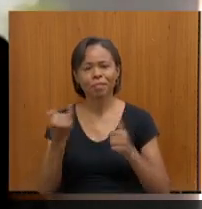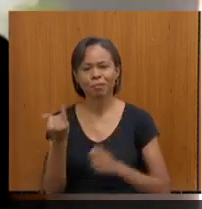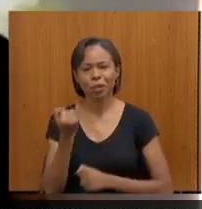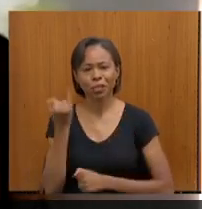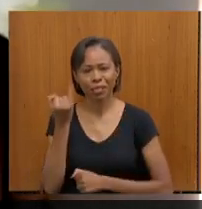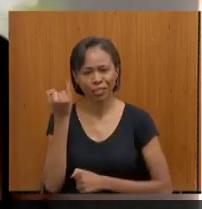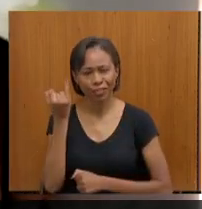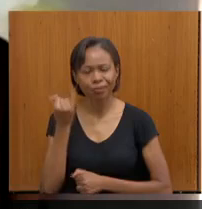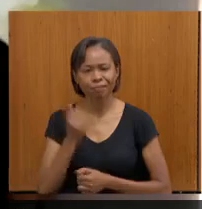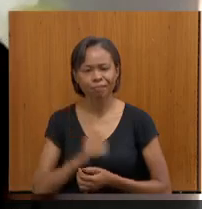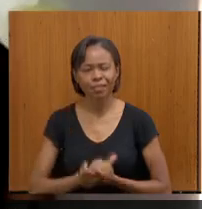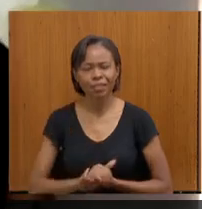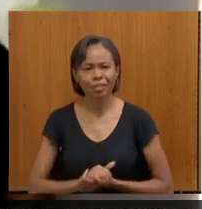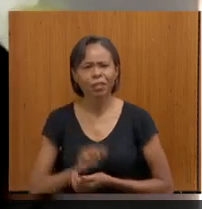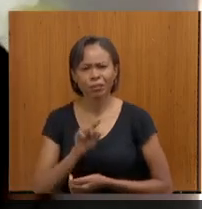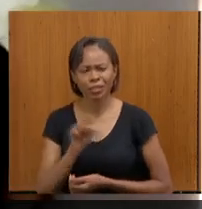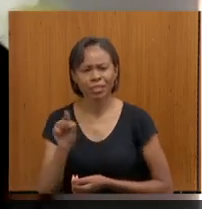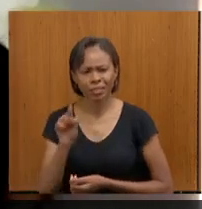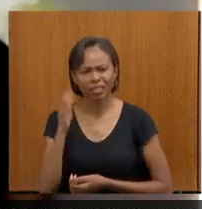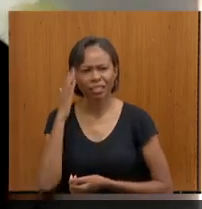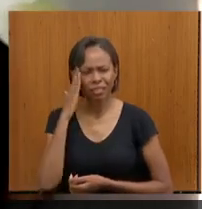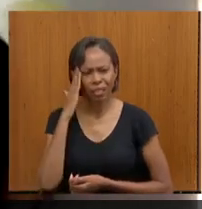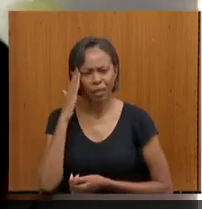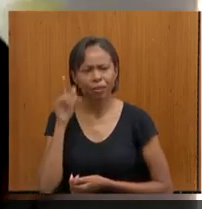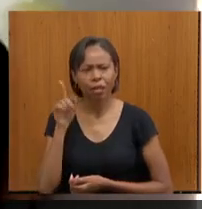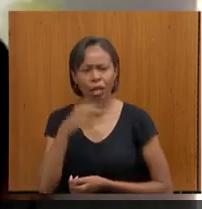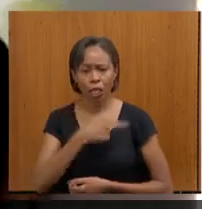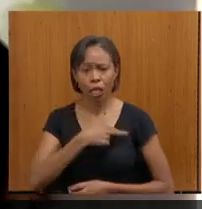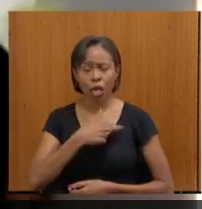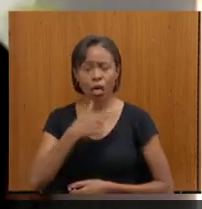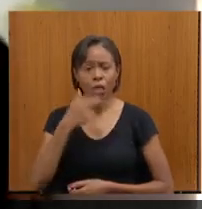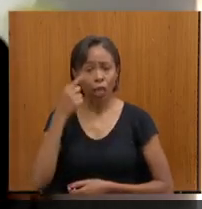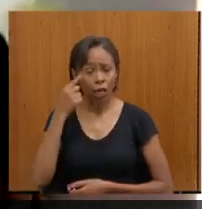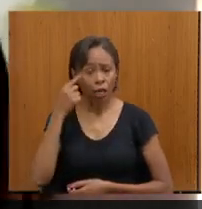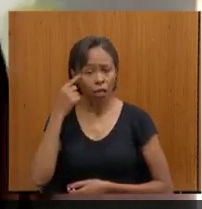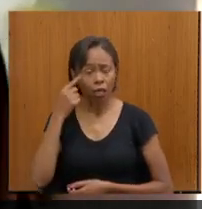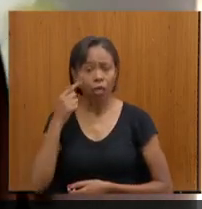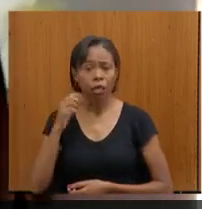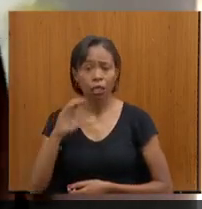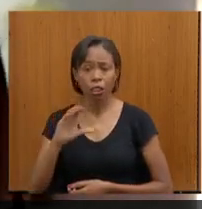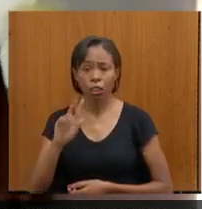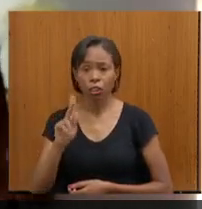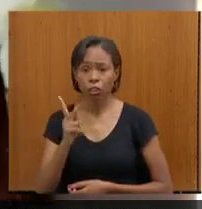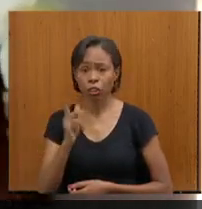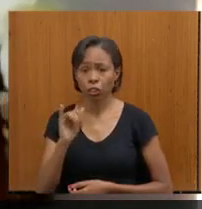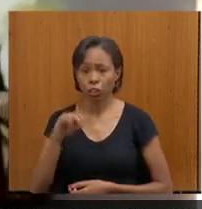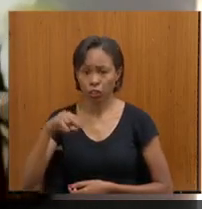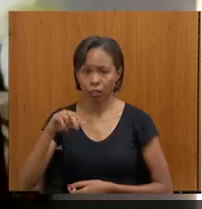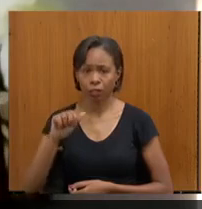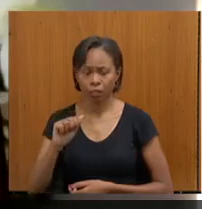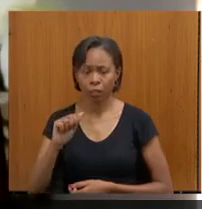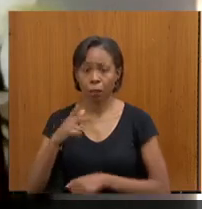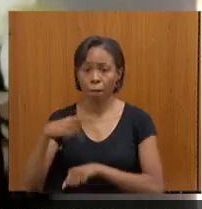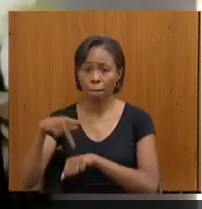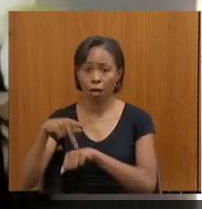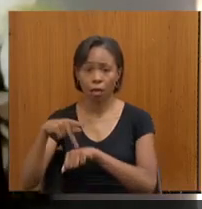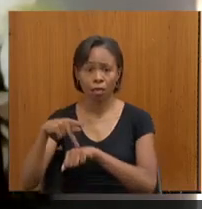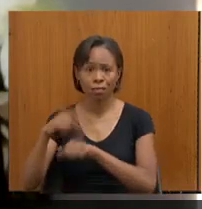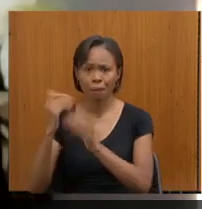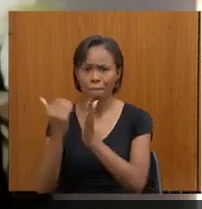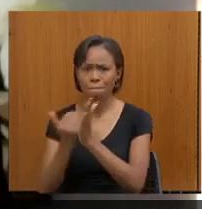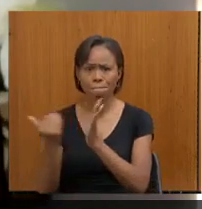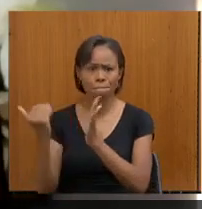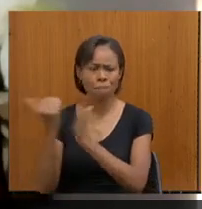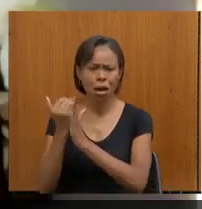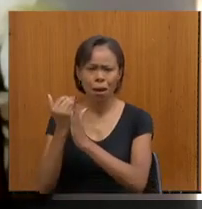Como sabe a China é o país que está mais um dos países mais avançados na utilização